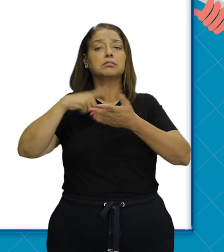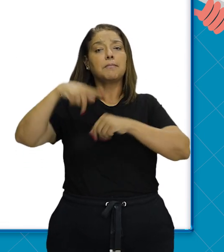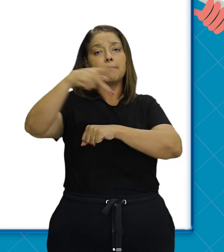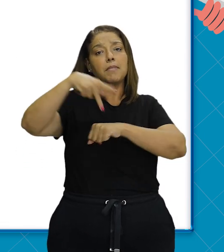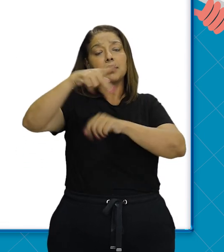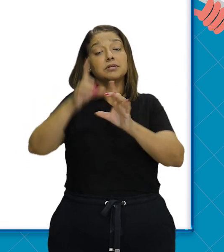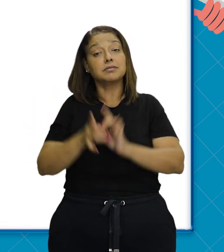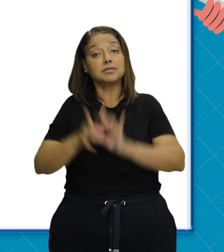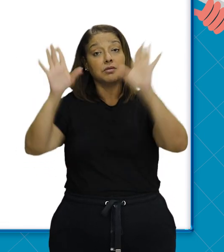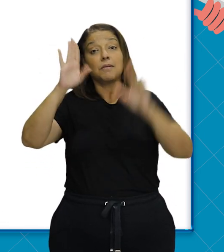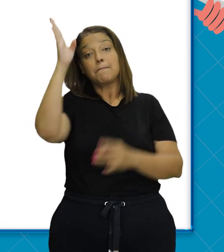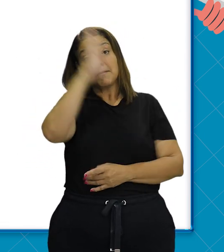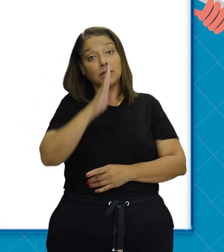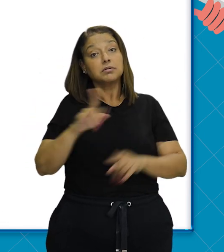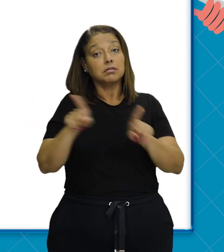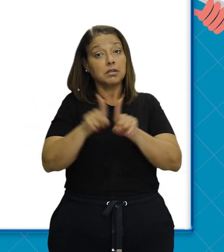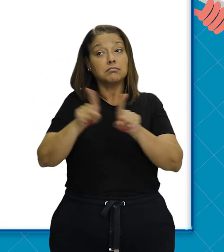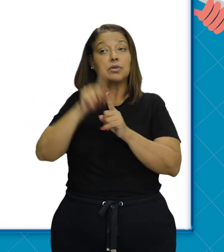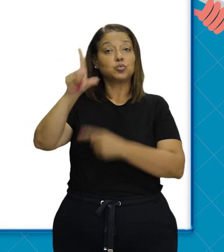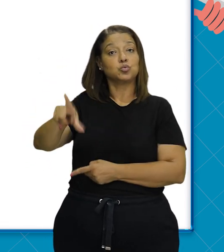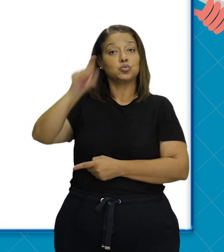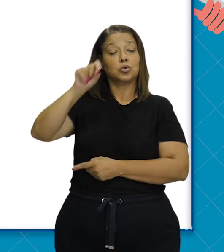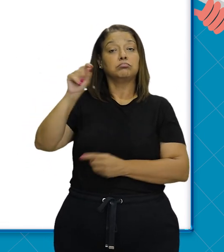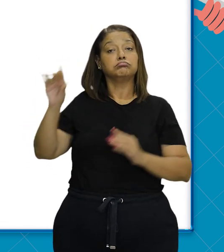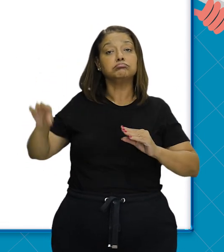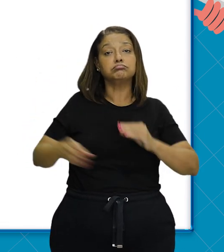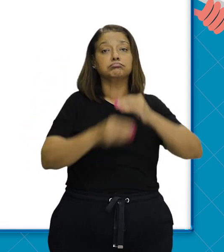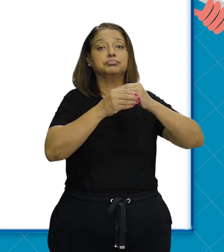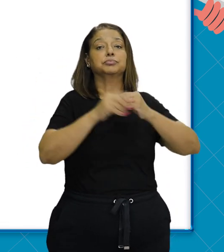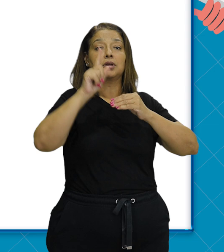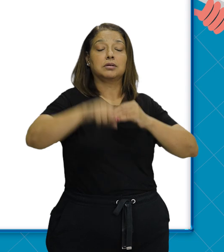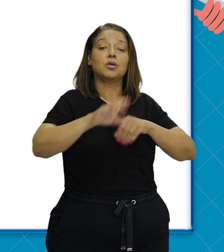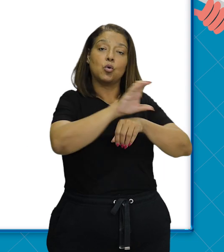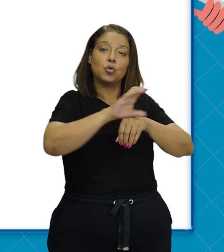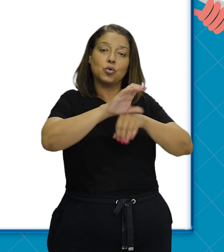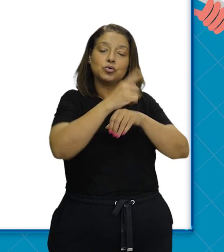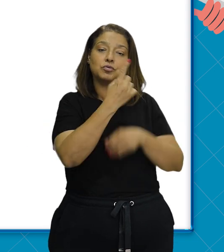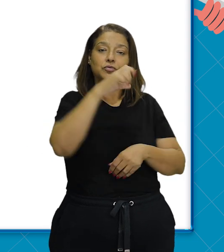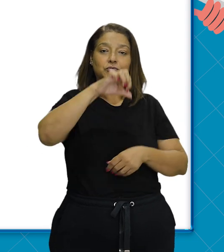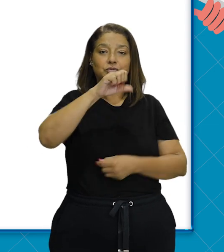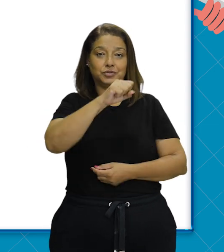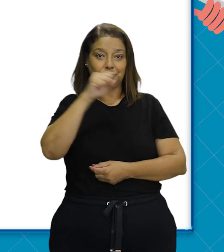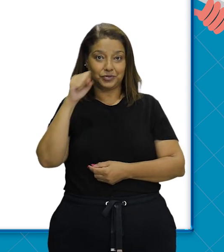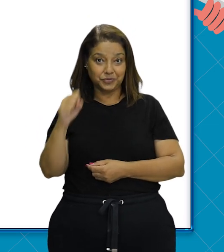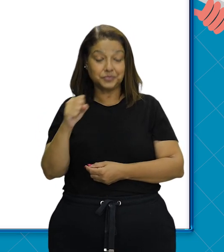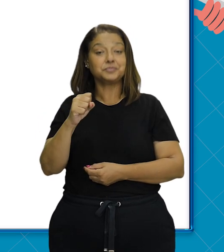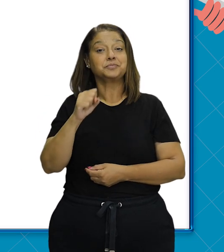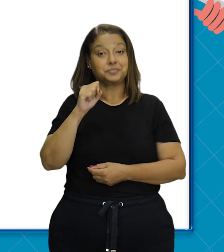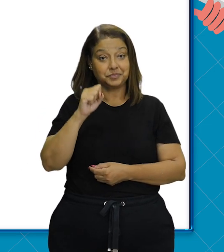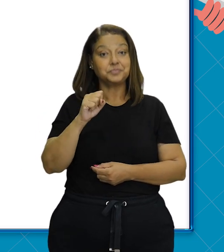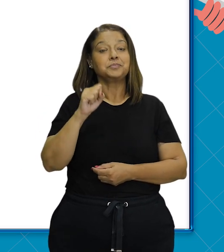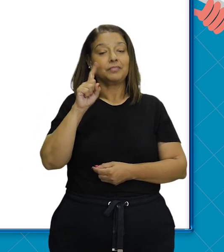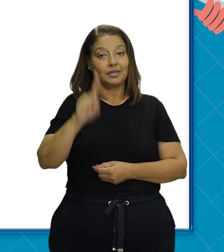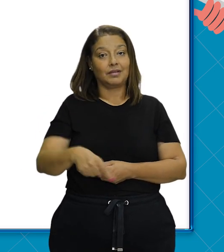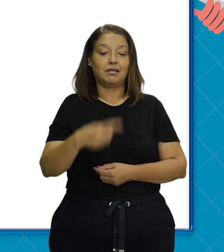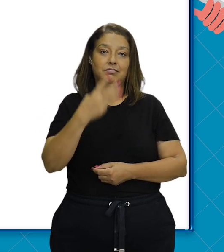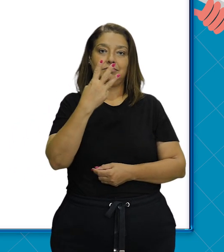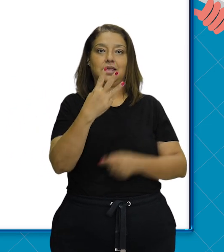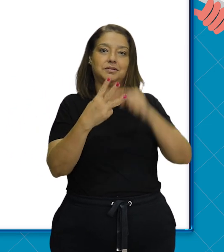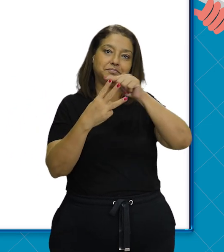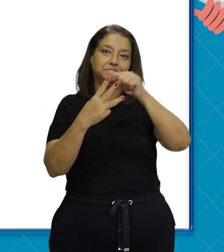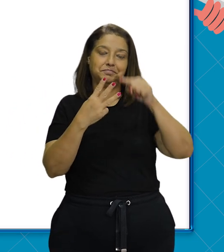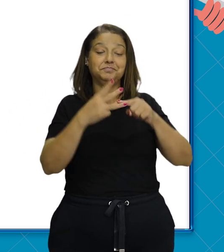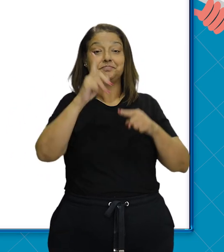dentre eles o Brasil, que vai definir na Constituição Federal de 1988 a tripartição do poder